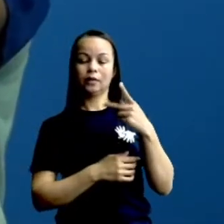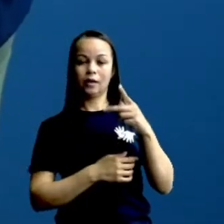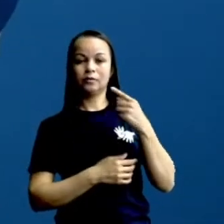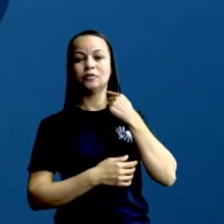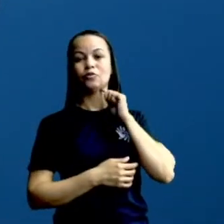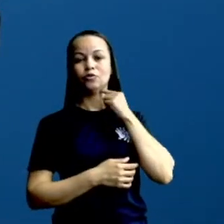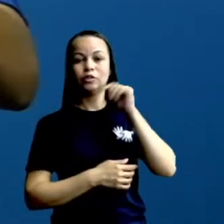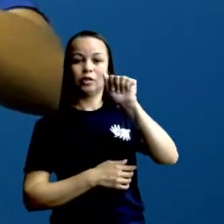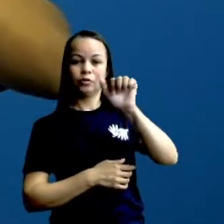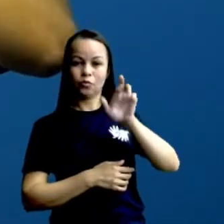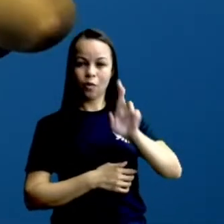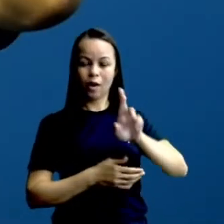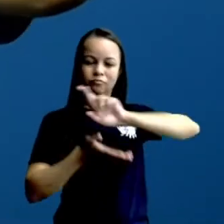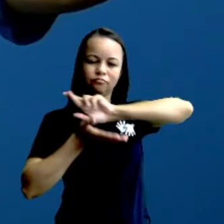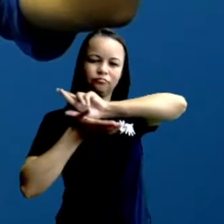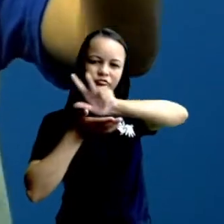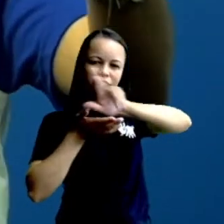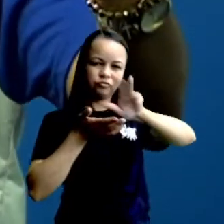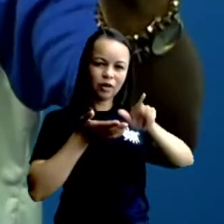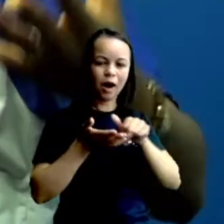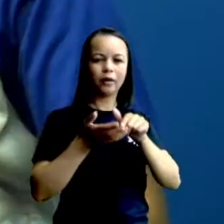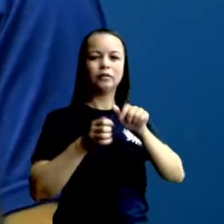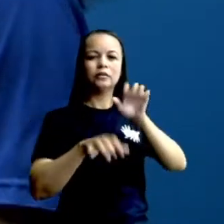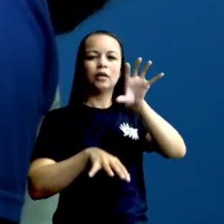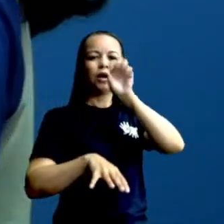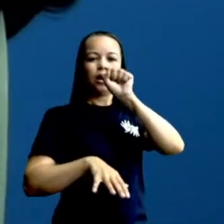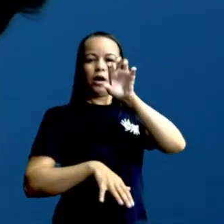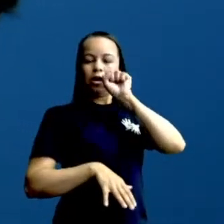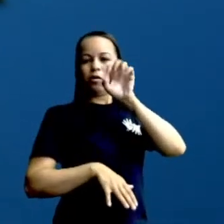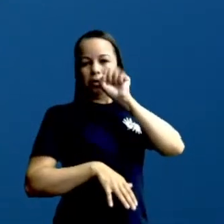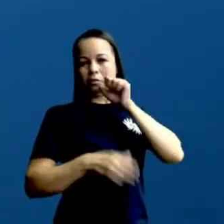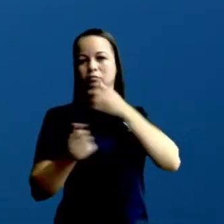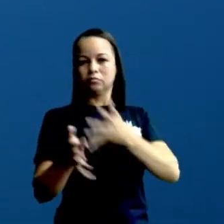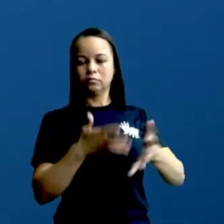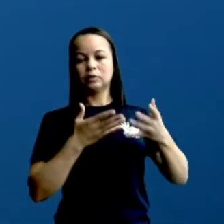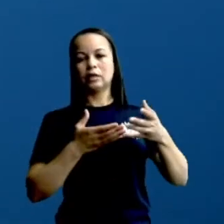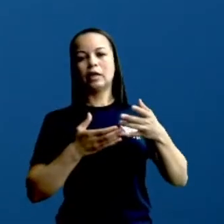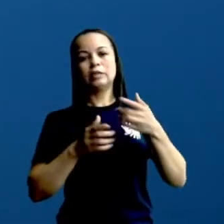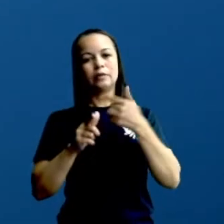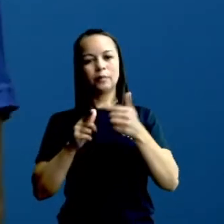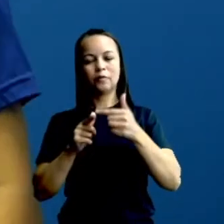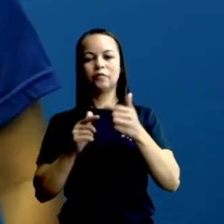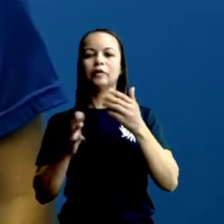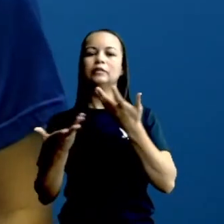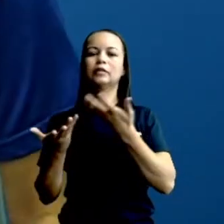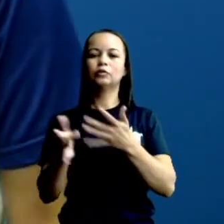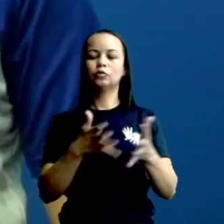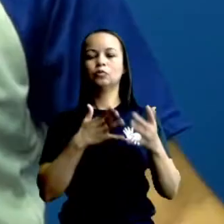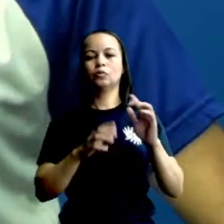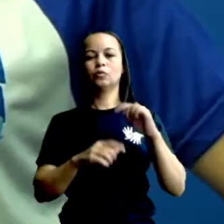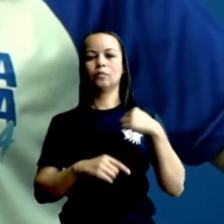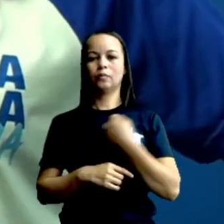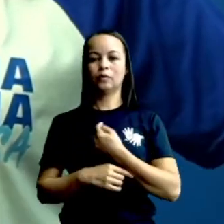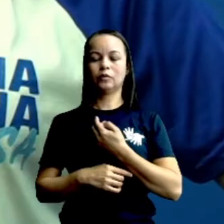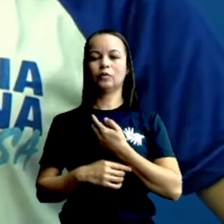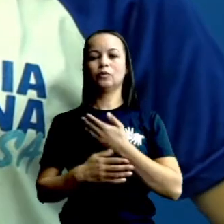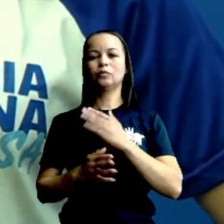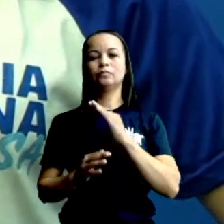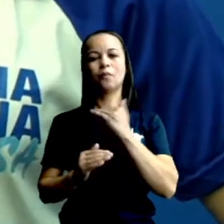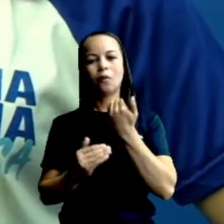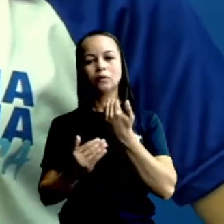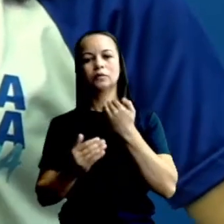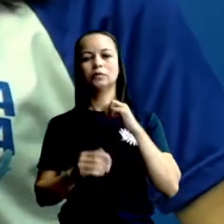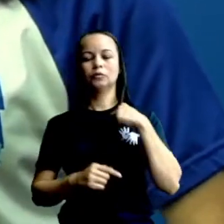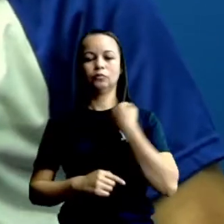várias outras doenças que a gente acaba adquirindo e aí, ó, provocando a falência do nosso corpo